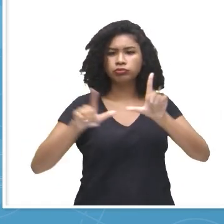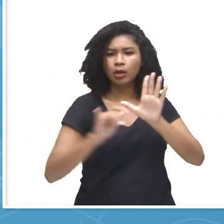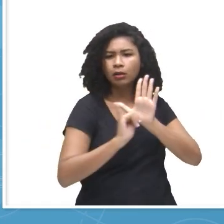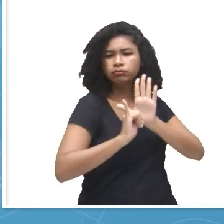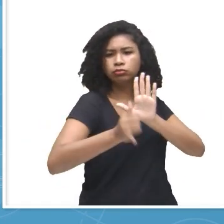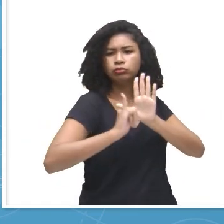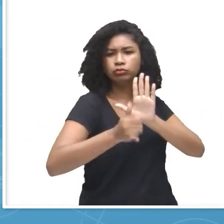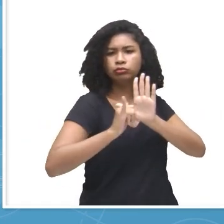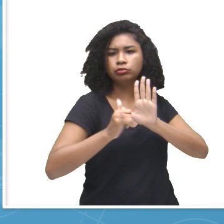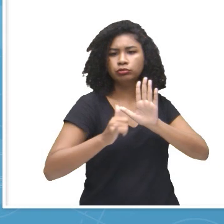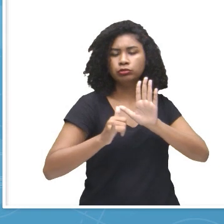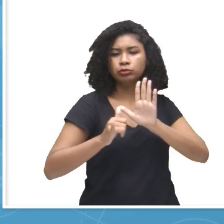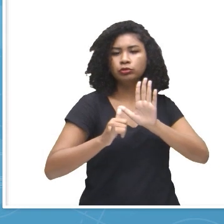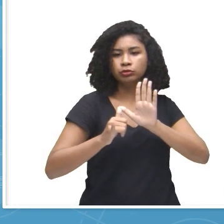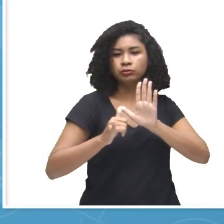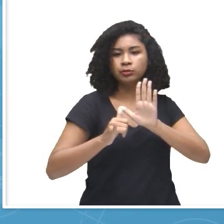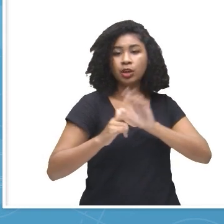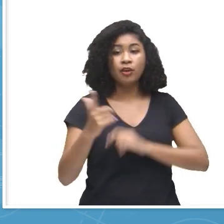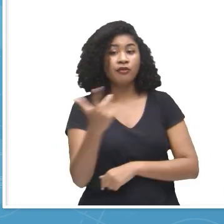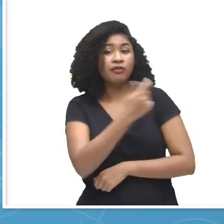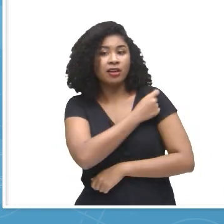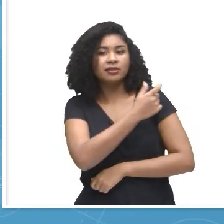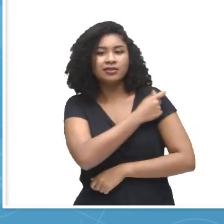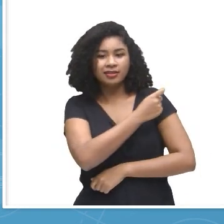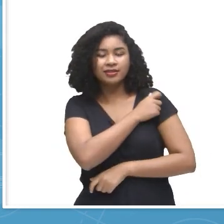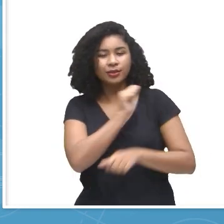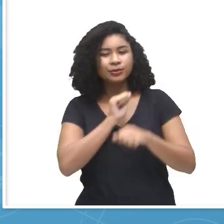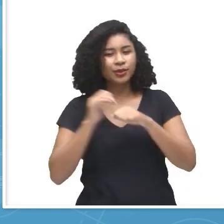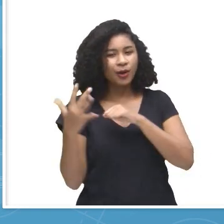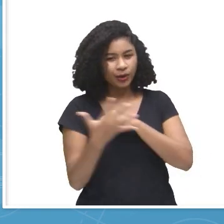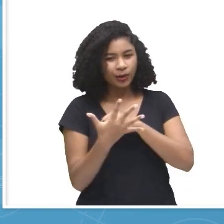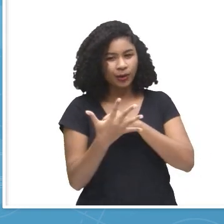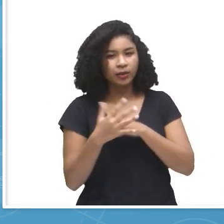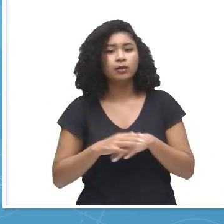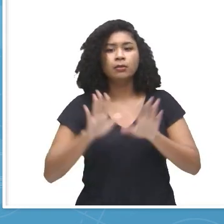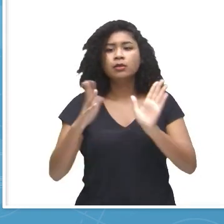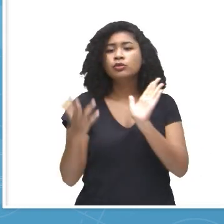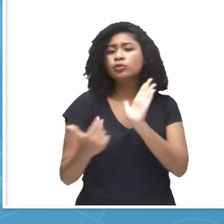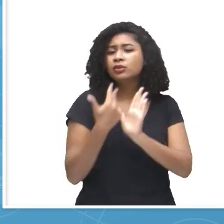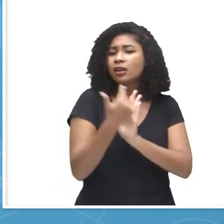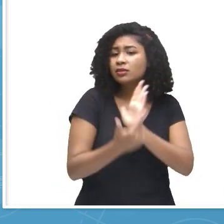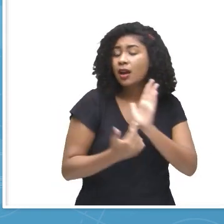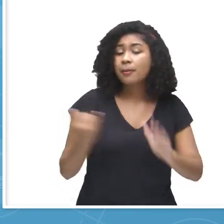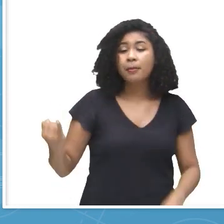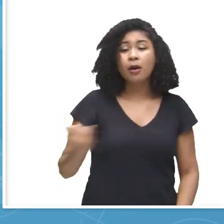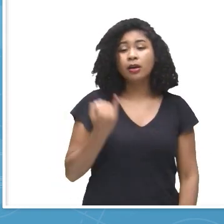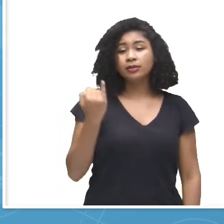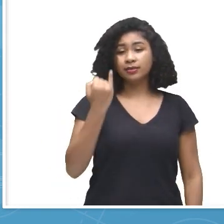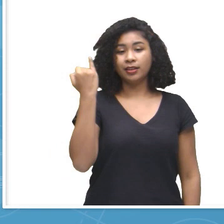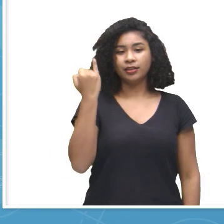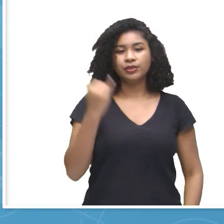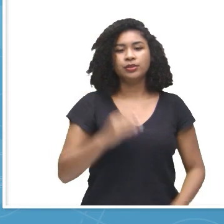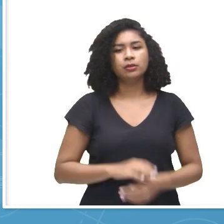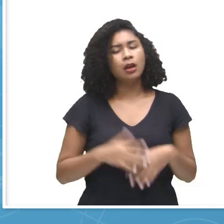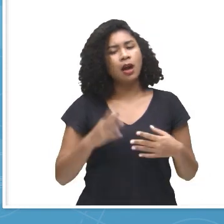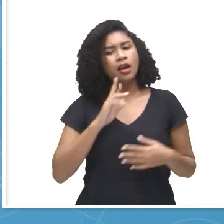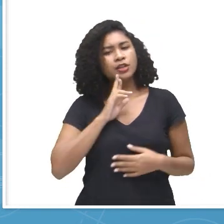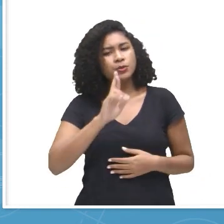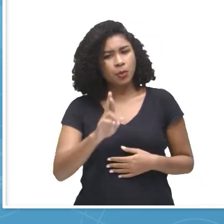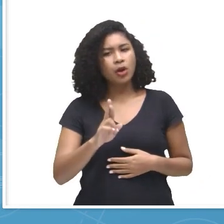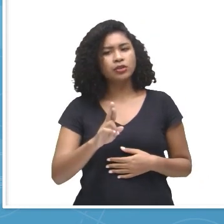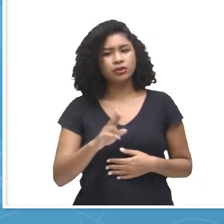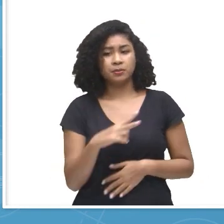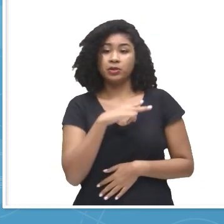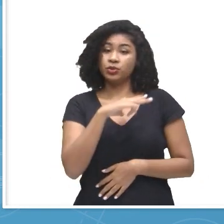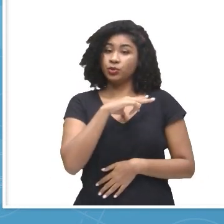divulgar a campanha de vacinação contra a Covid-19. Não esqueça que o desenho é fundamental na propaganda. A resposta era uma resposta pessoal, como